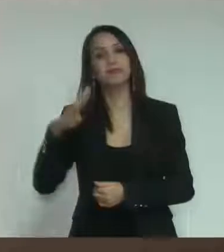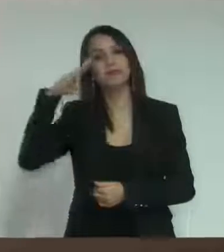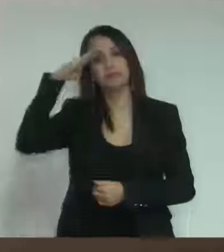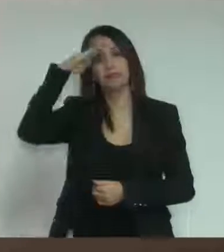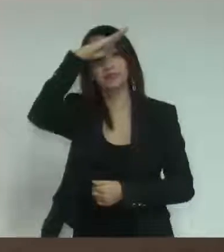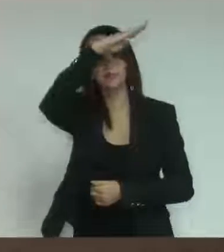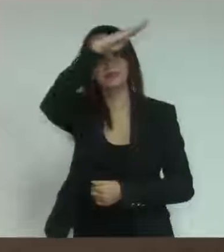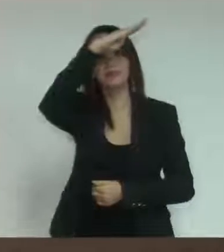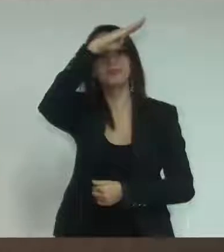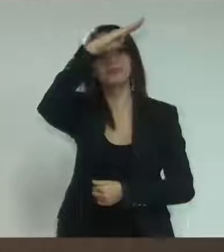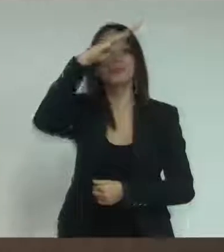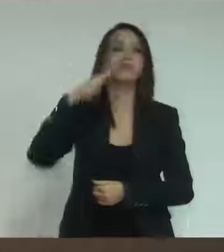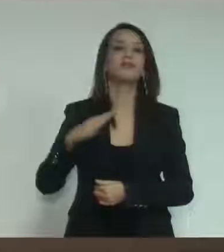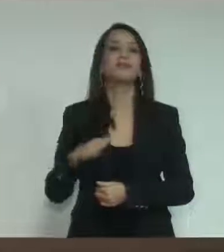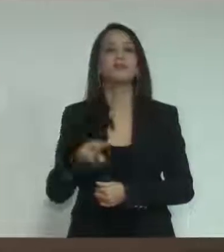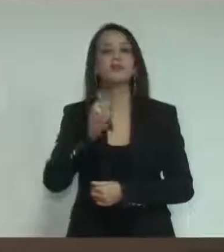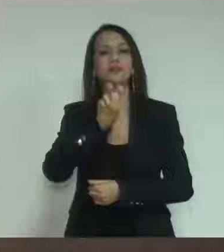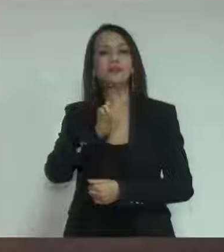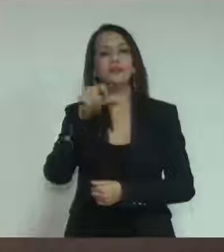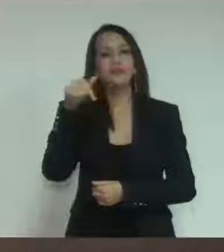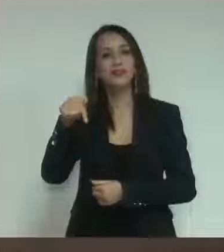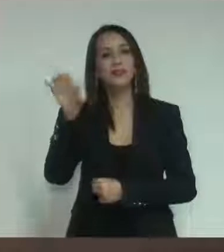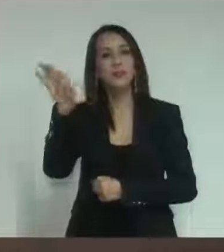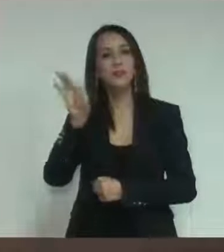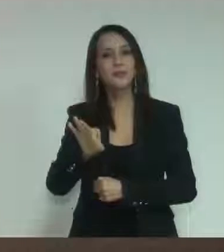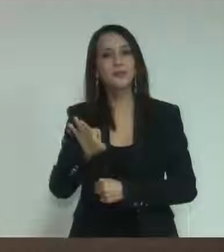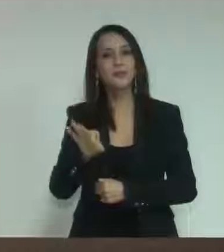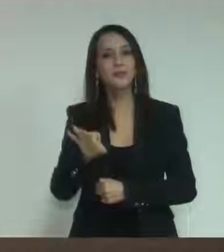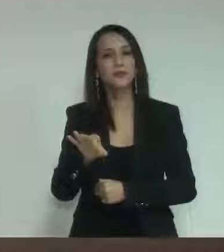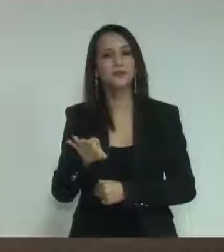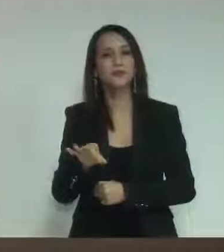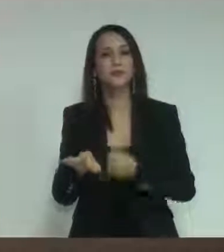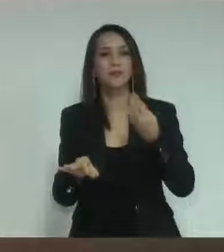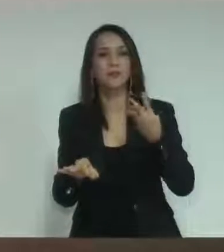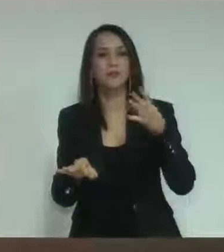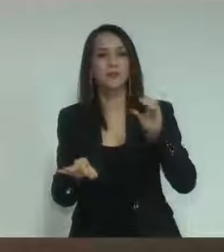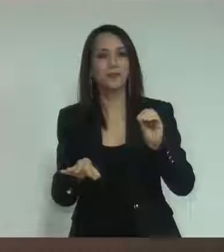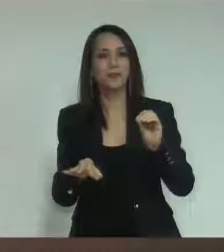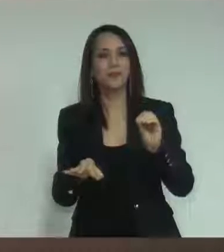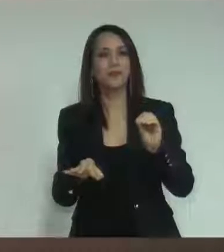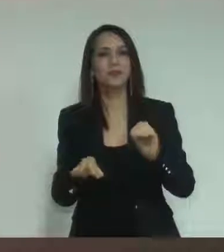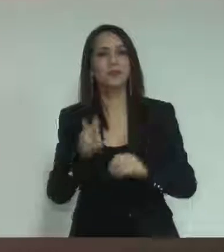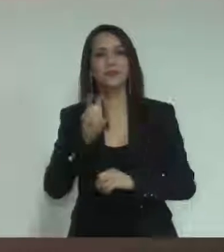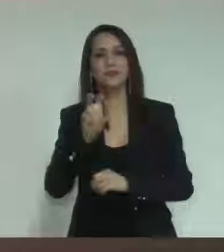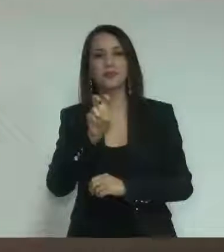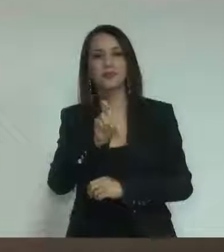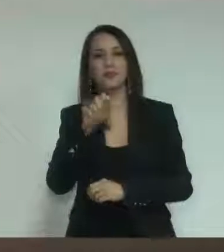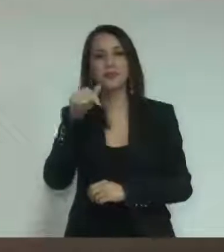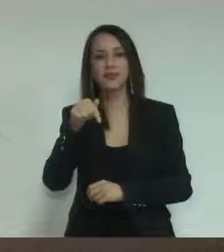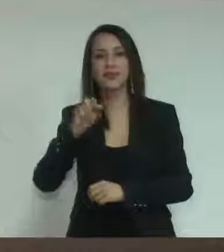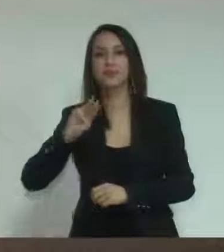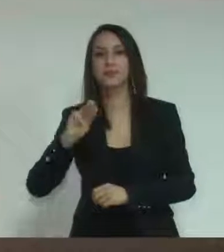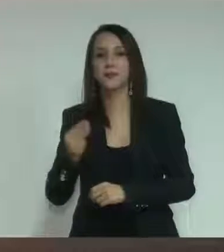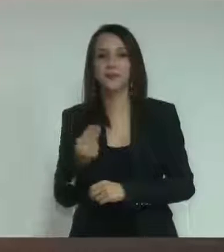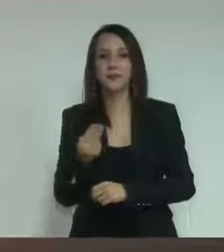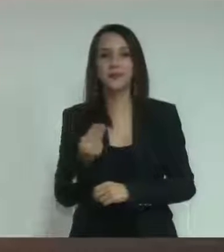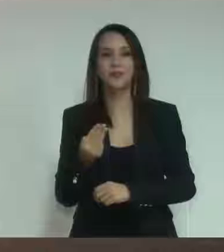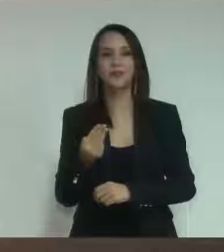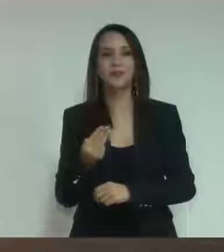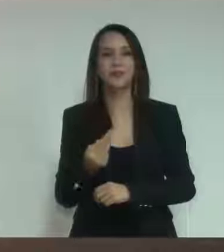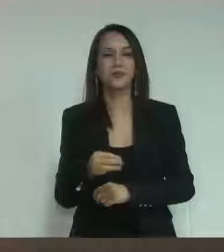Bolsonaro, não é? Com 57%, 40% dos votos, 50 milhões, 57 milhões, vou começar de